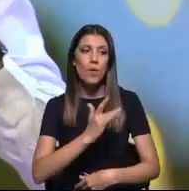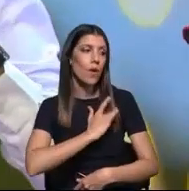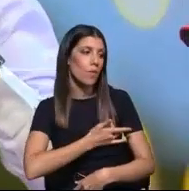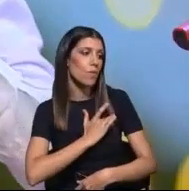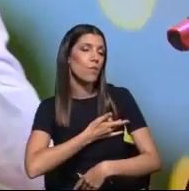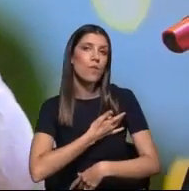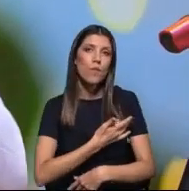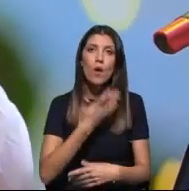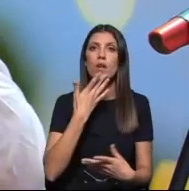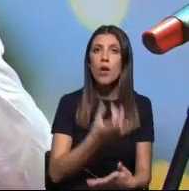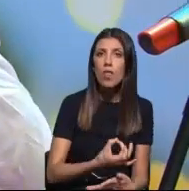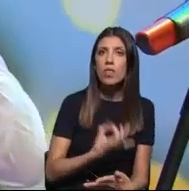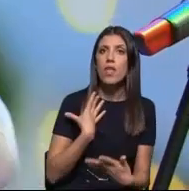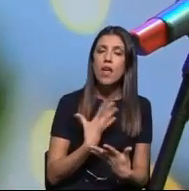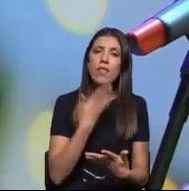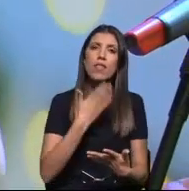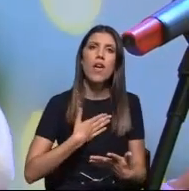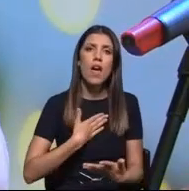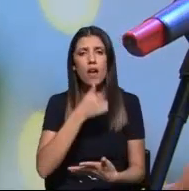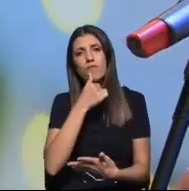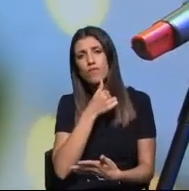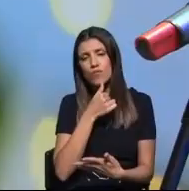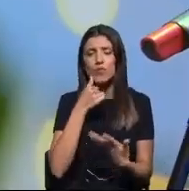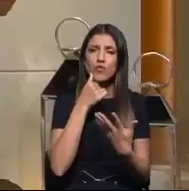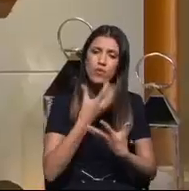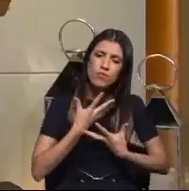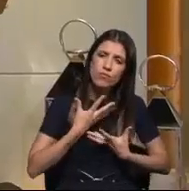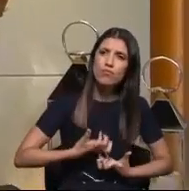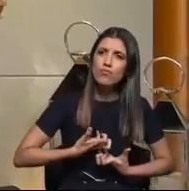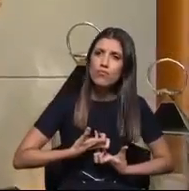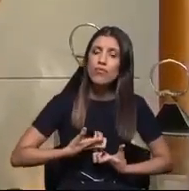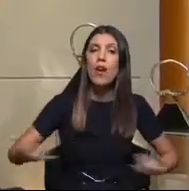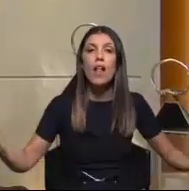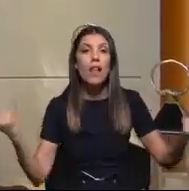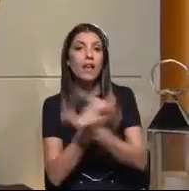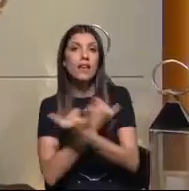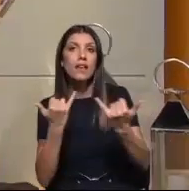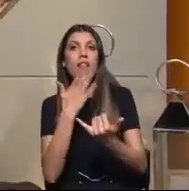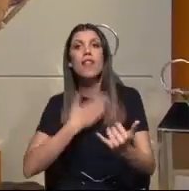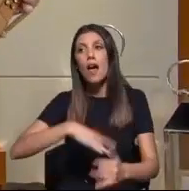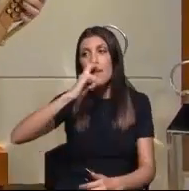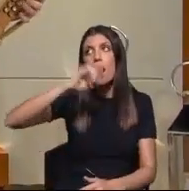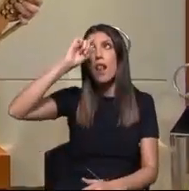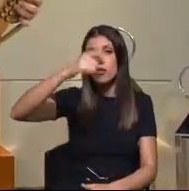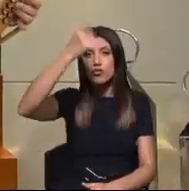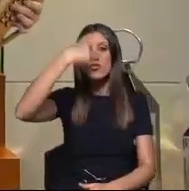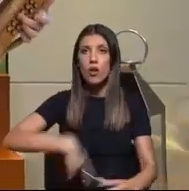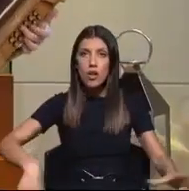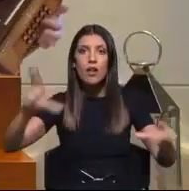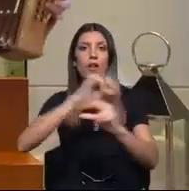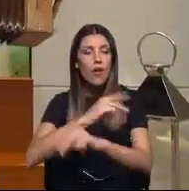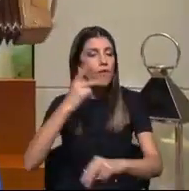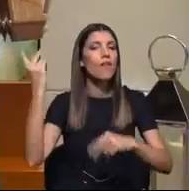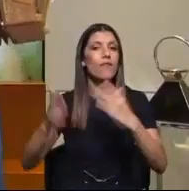que compadece, só entristece, só faz sofrer. A alegria traz à memória uma nova história para